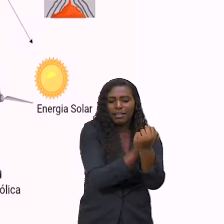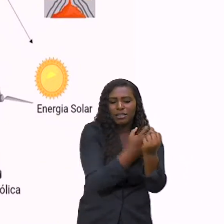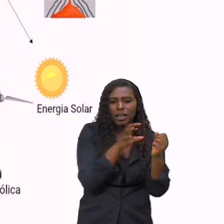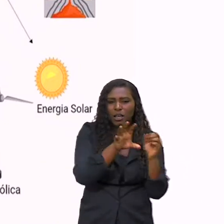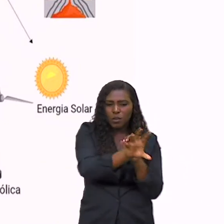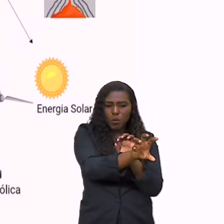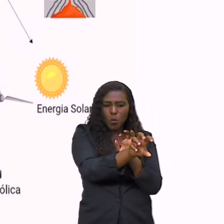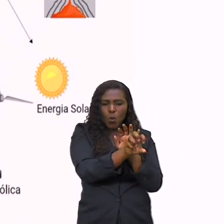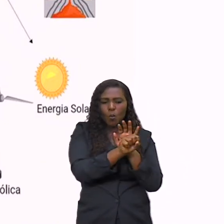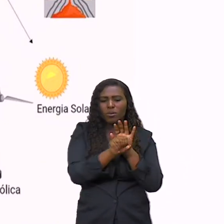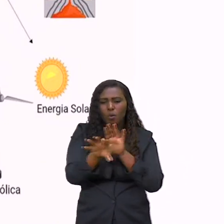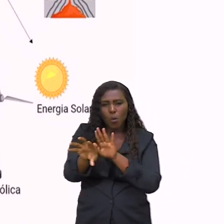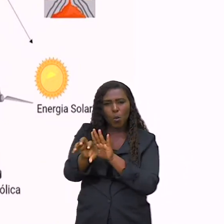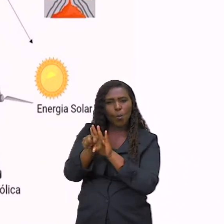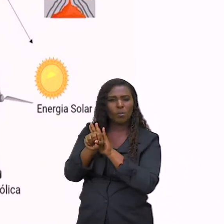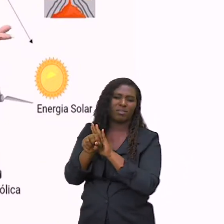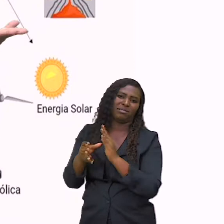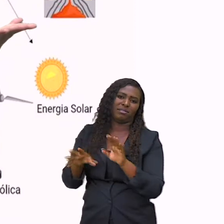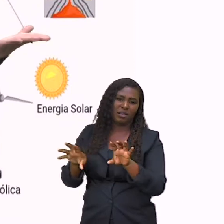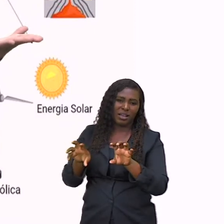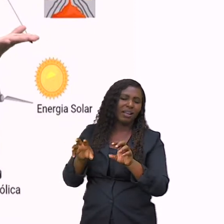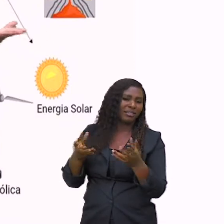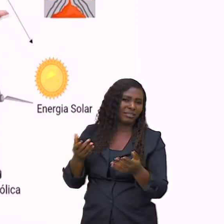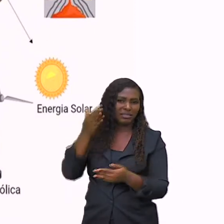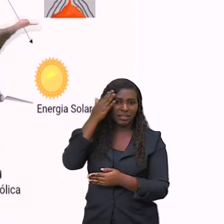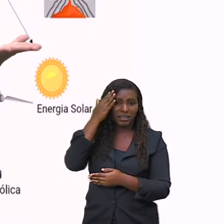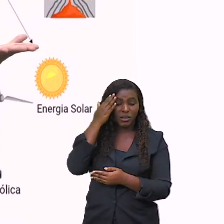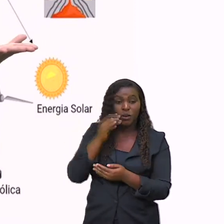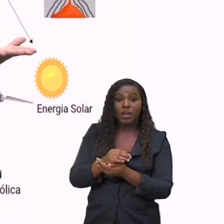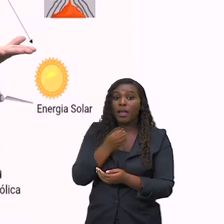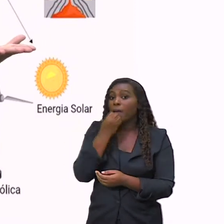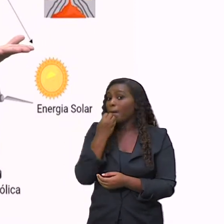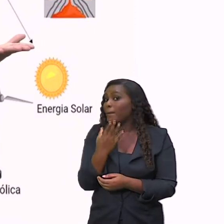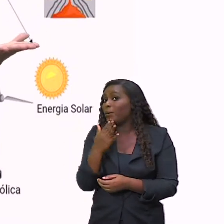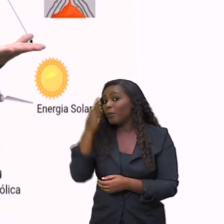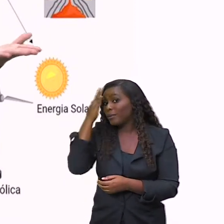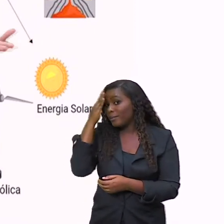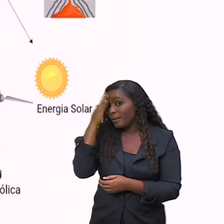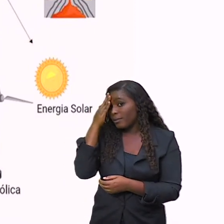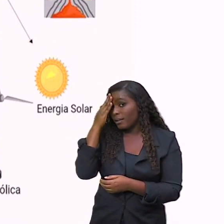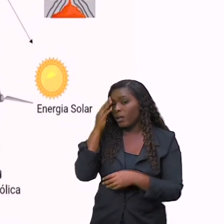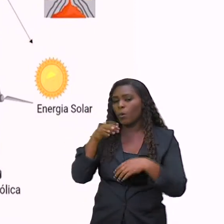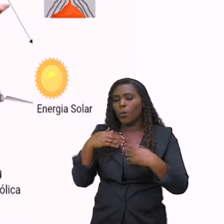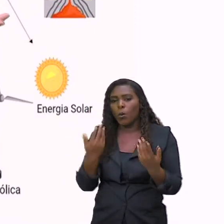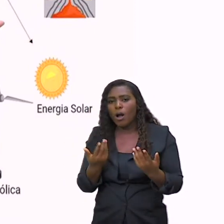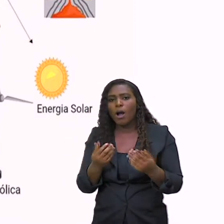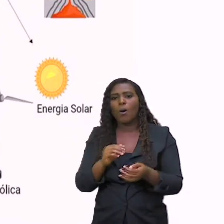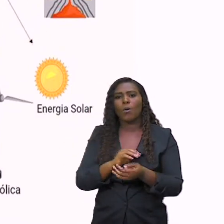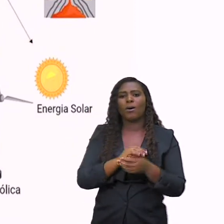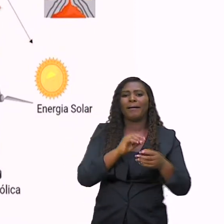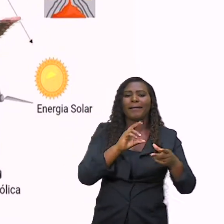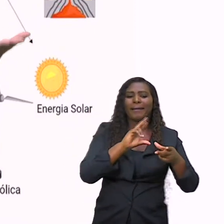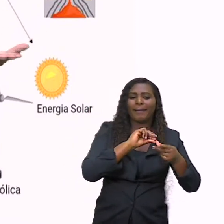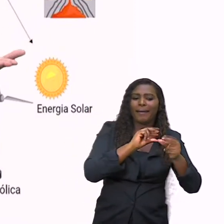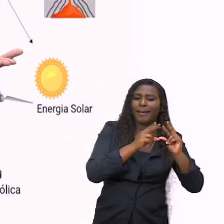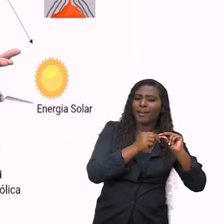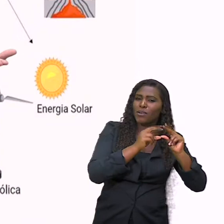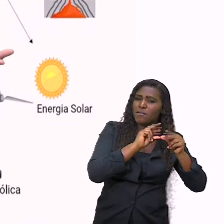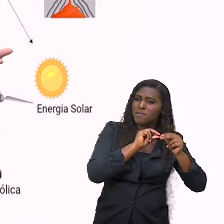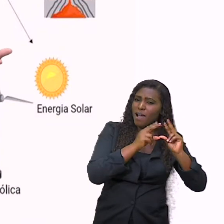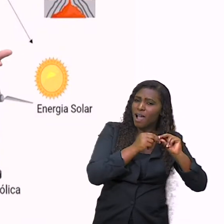não é mesmo? Quais são as fontes renováveis e não renováveis? Qual que é a dinâmica